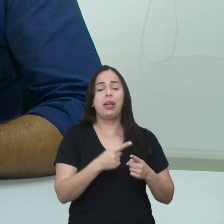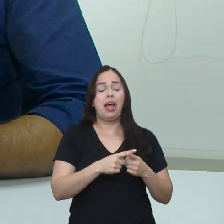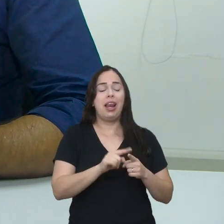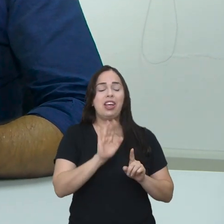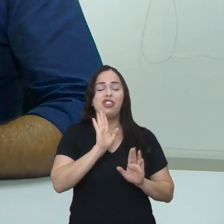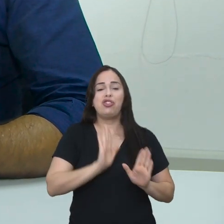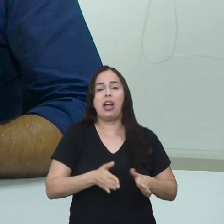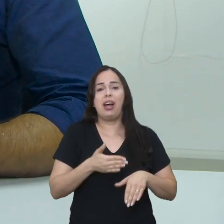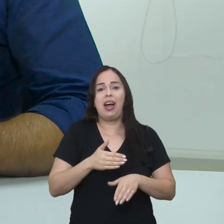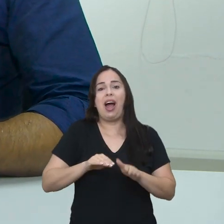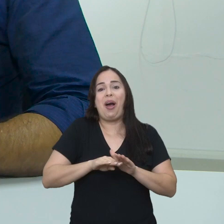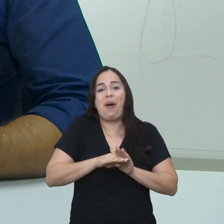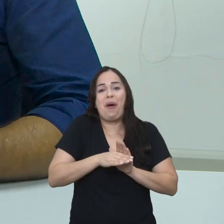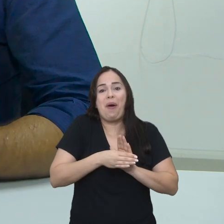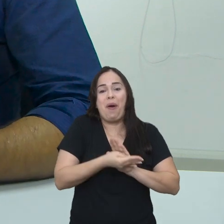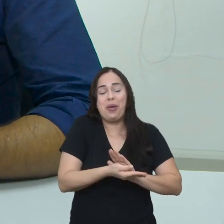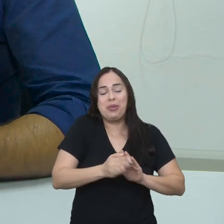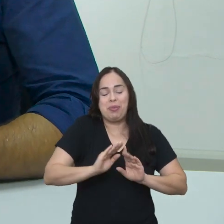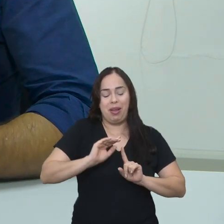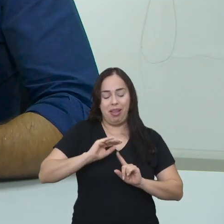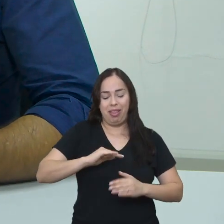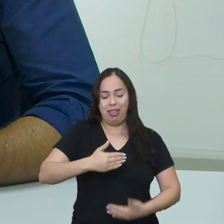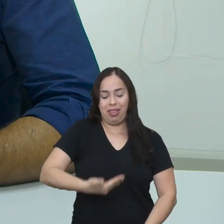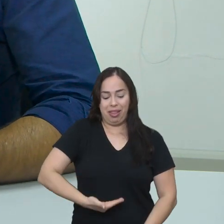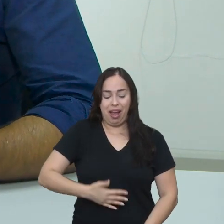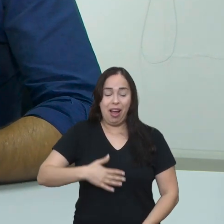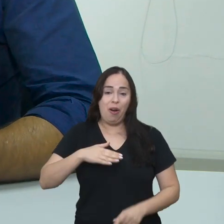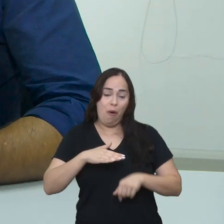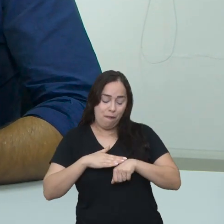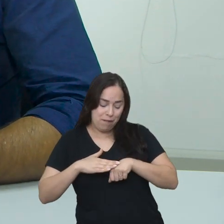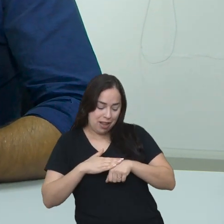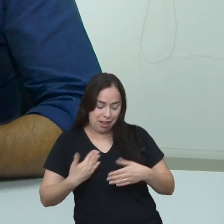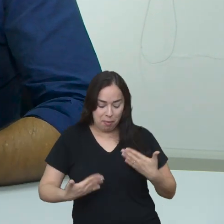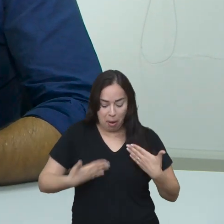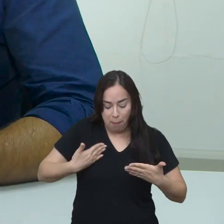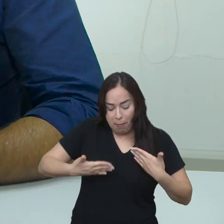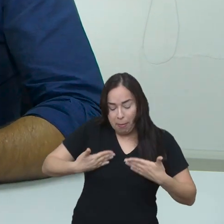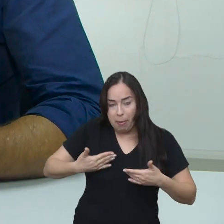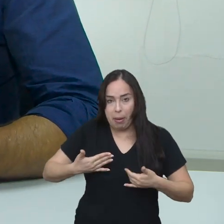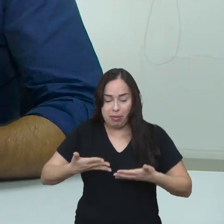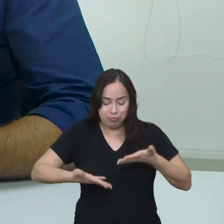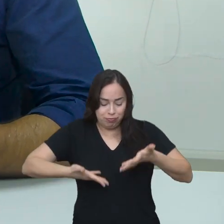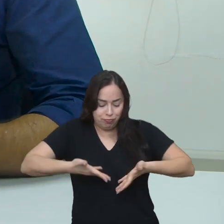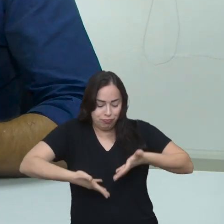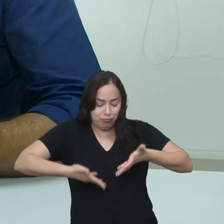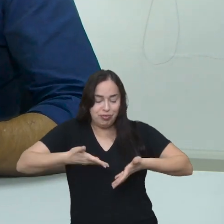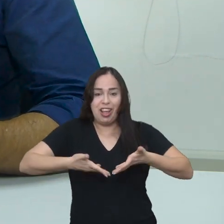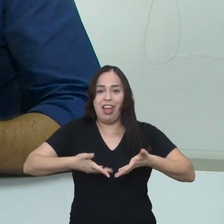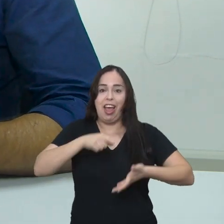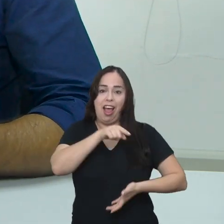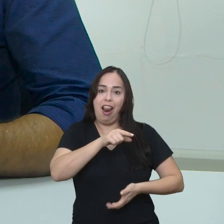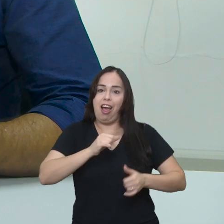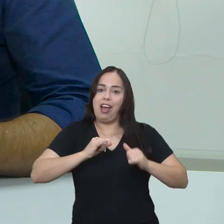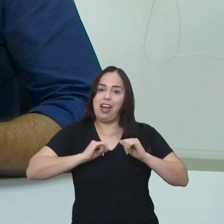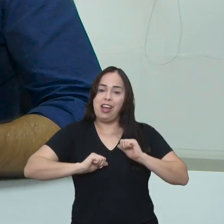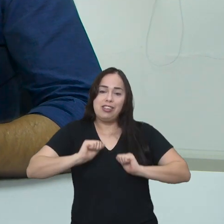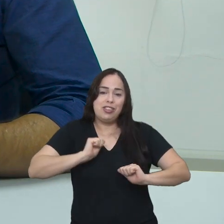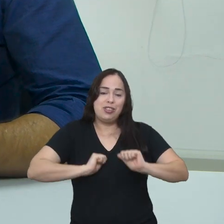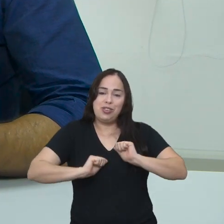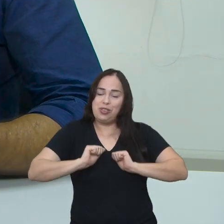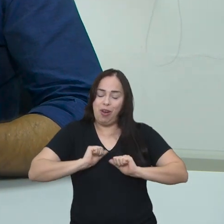porque ela estava já convivendo né com esse ser não é criança já estava conversando já estava